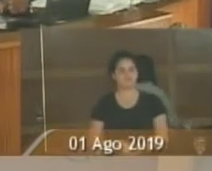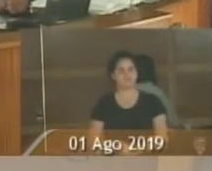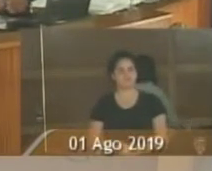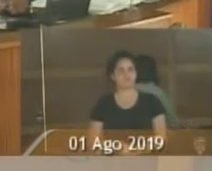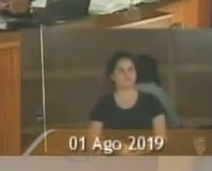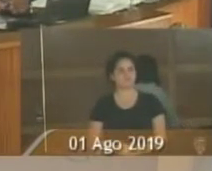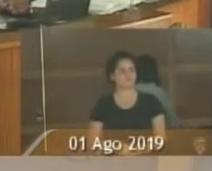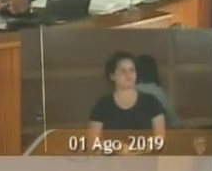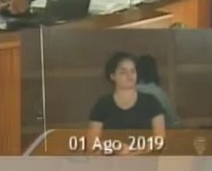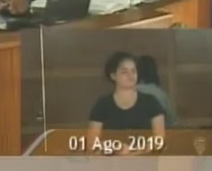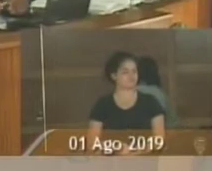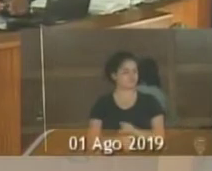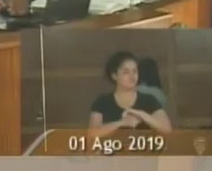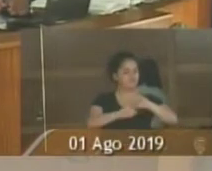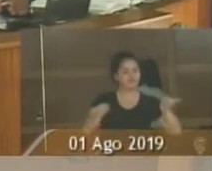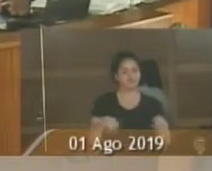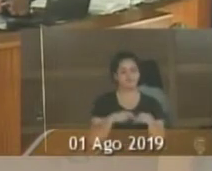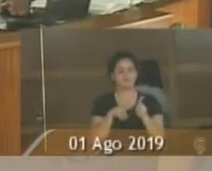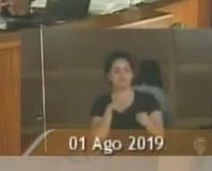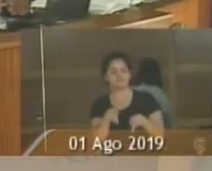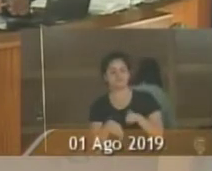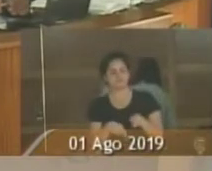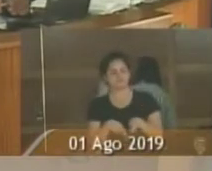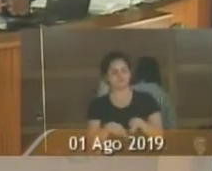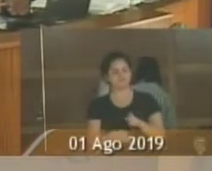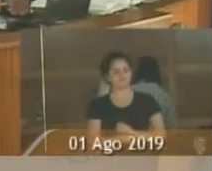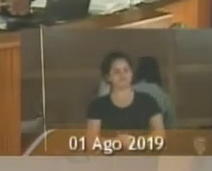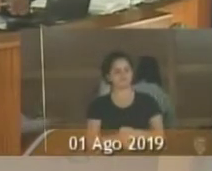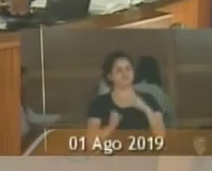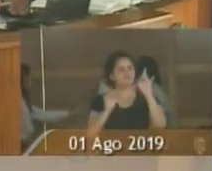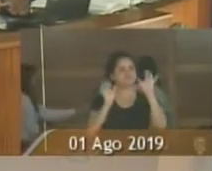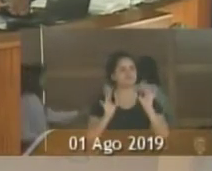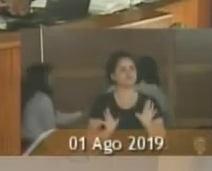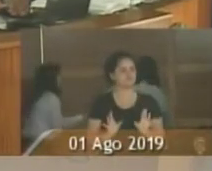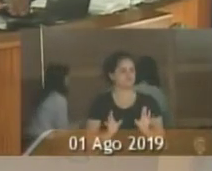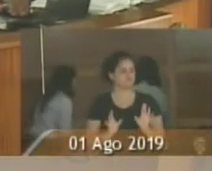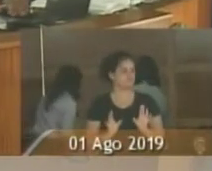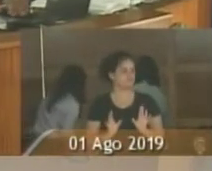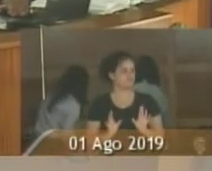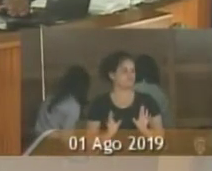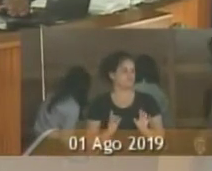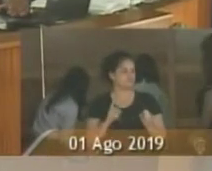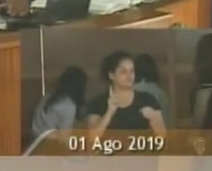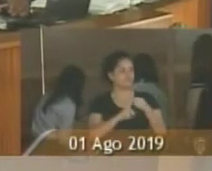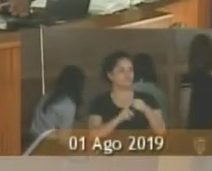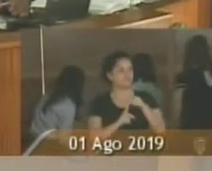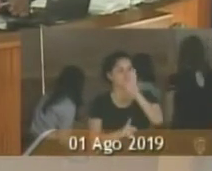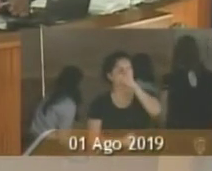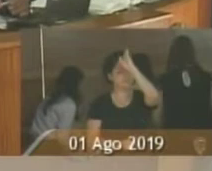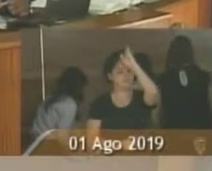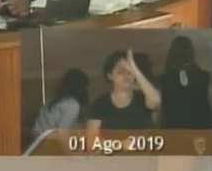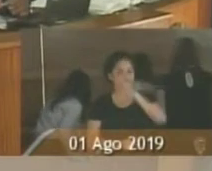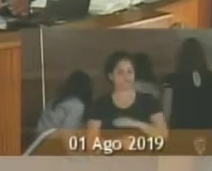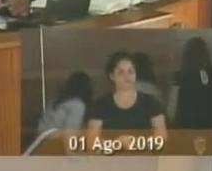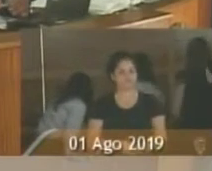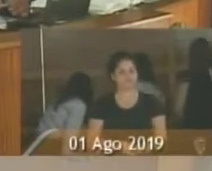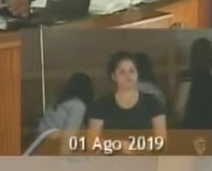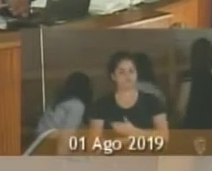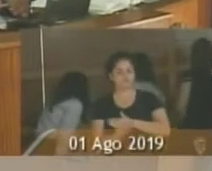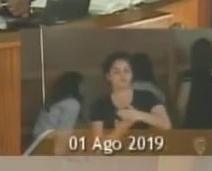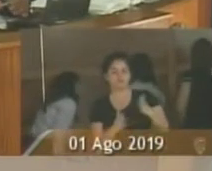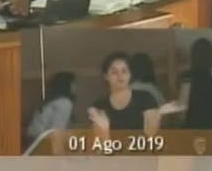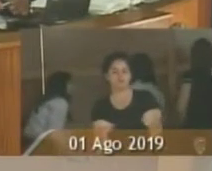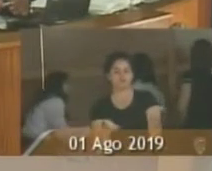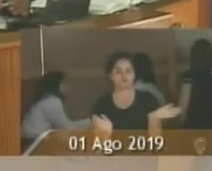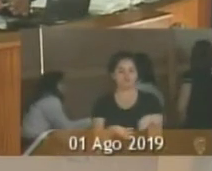Dizer para a população, especificamente nesse caso, os moradores do Balneário ali do entorno, que vai iniciar agora em